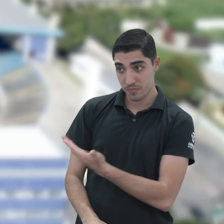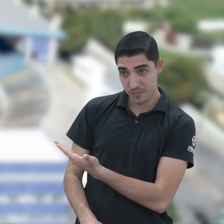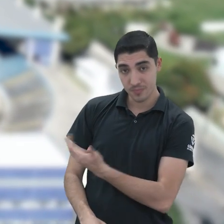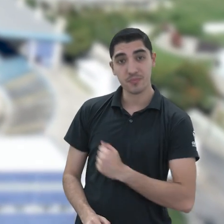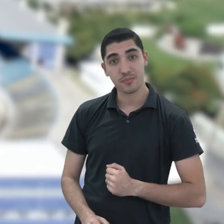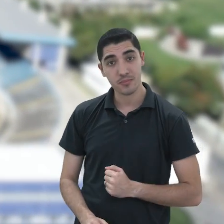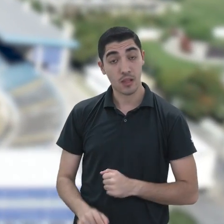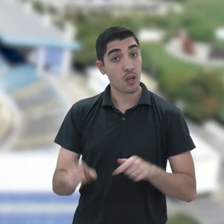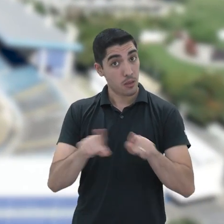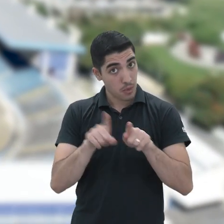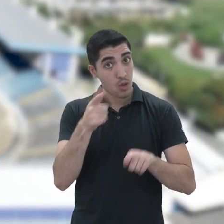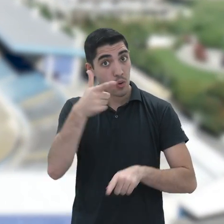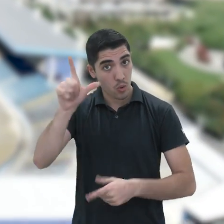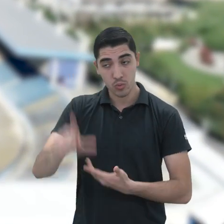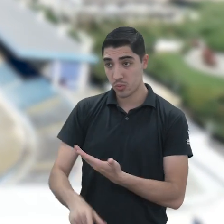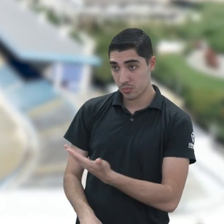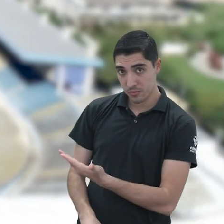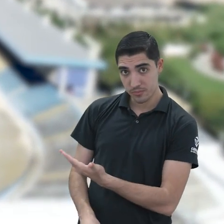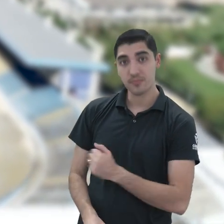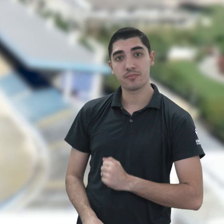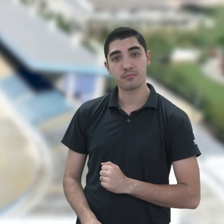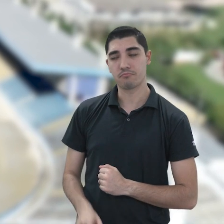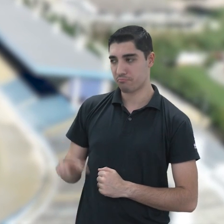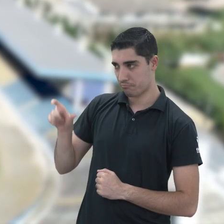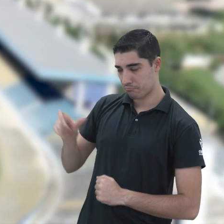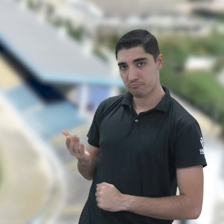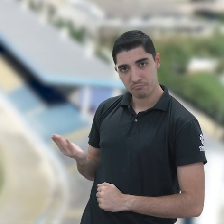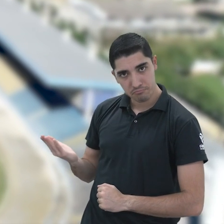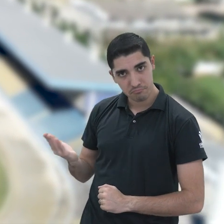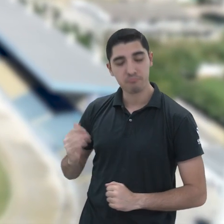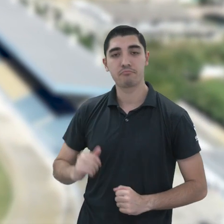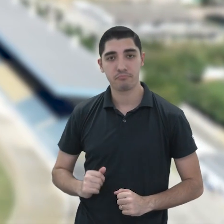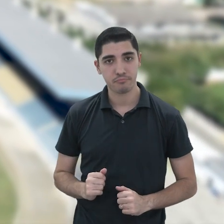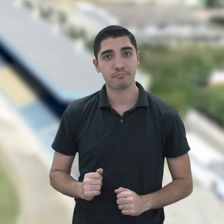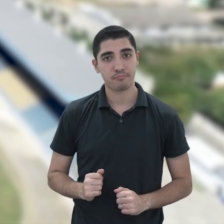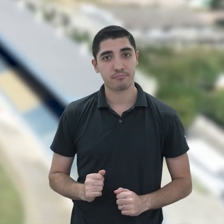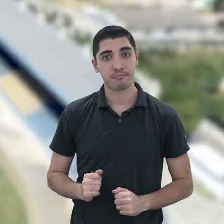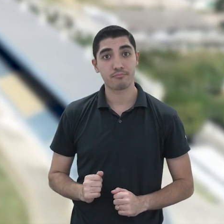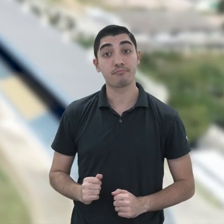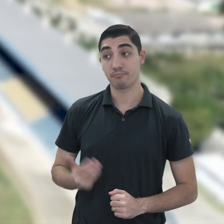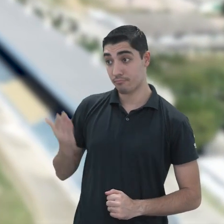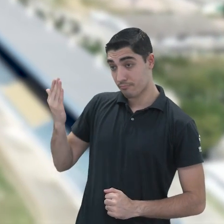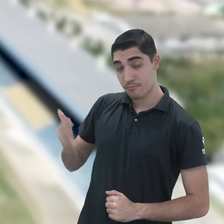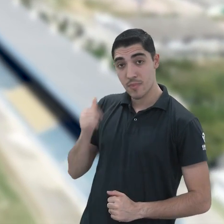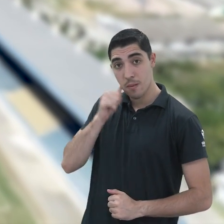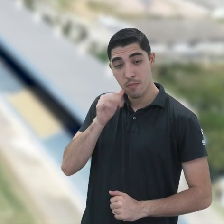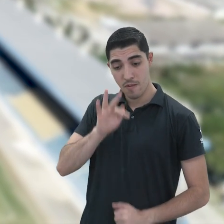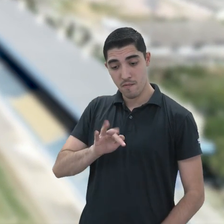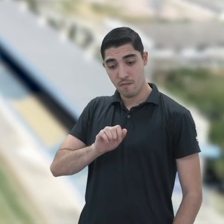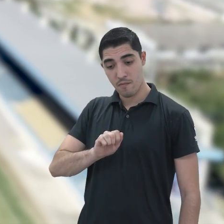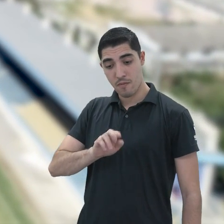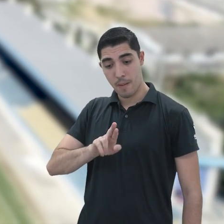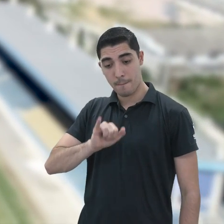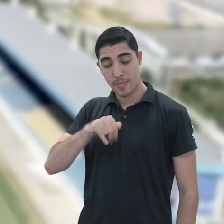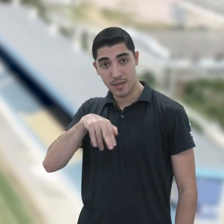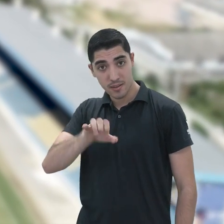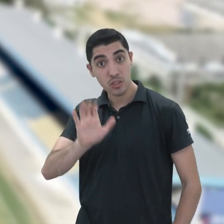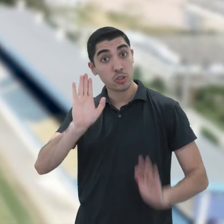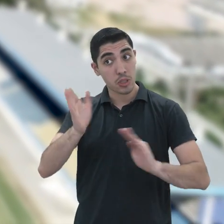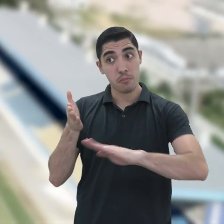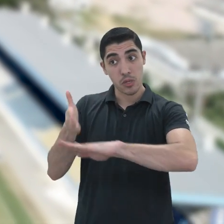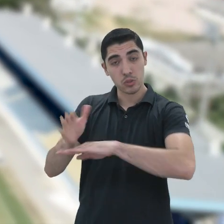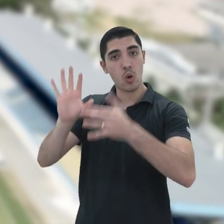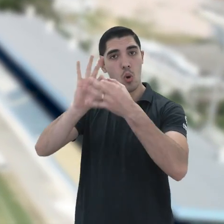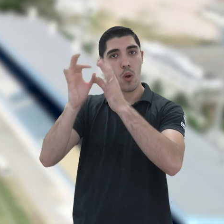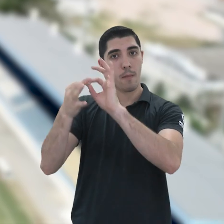Gonçalves Dias Araújo, Rodrigo Paes, Aurélio Santana Martins, Fabrini Bevilacqua, que esteve